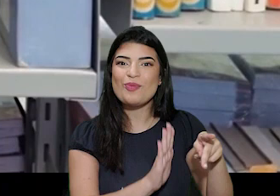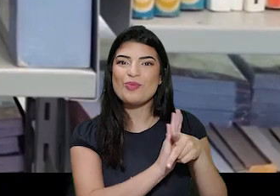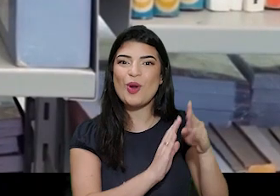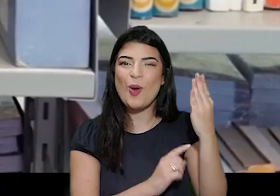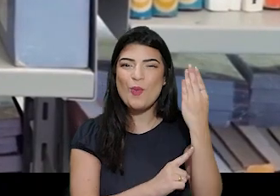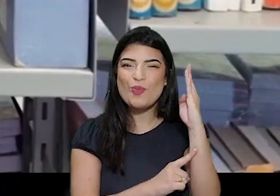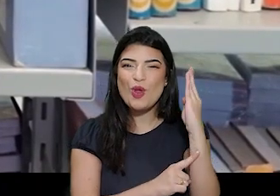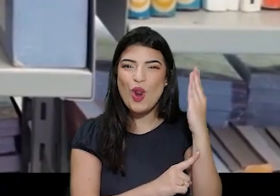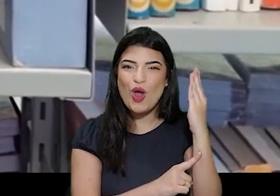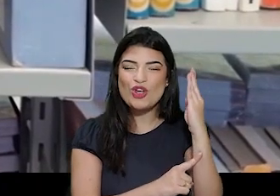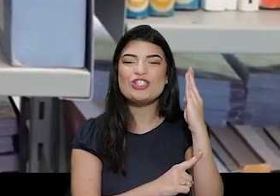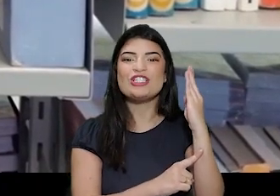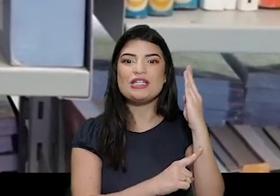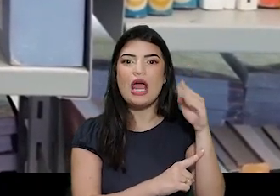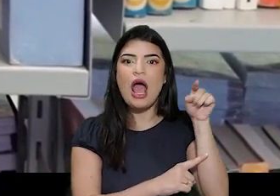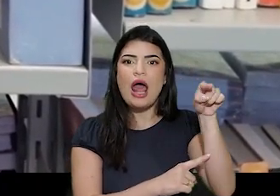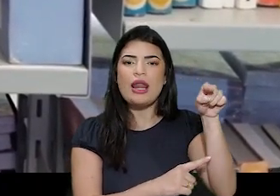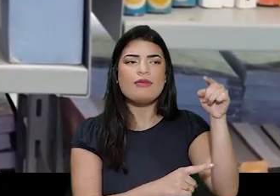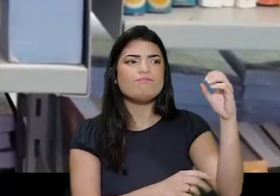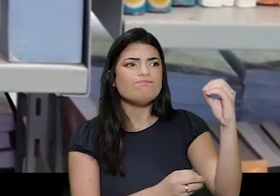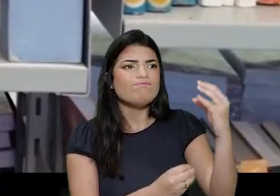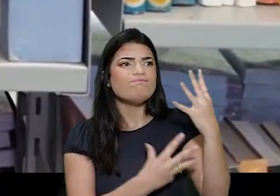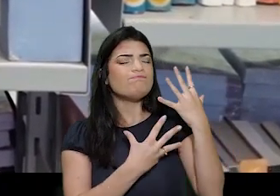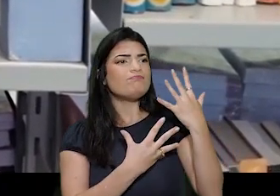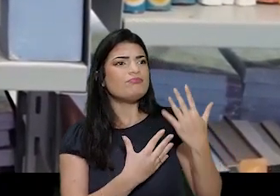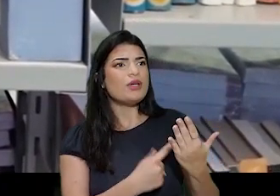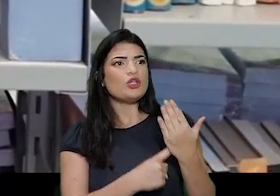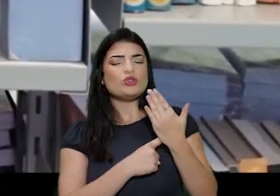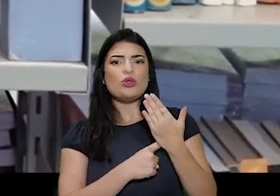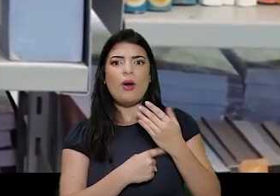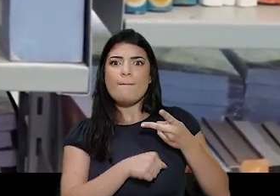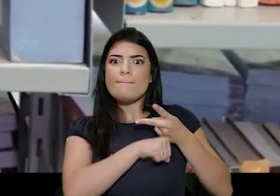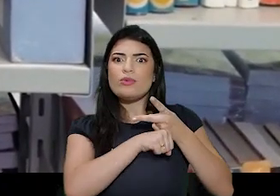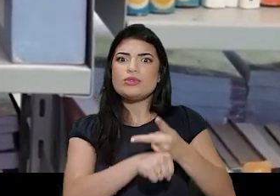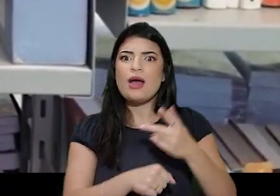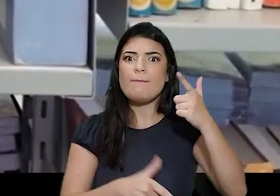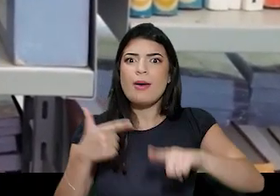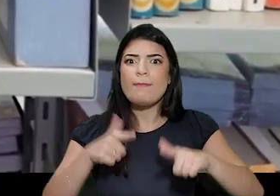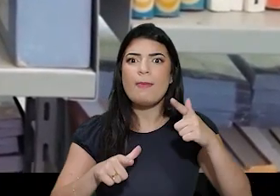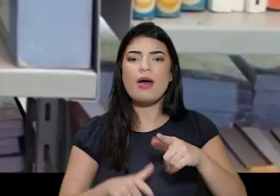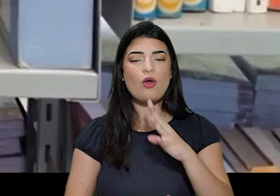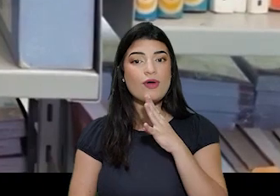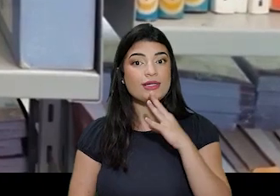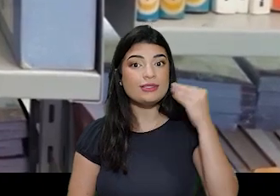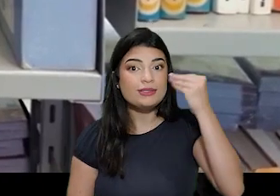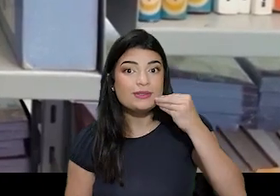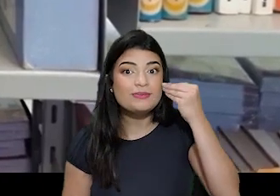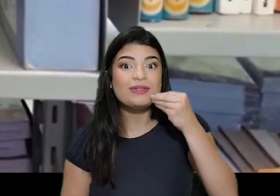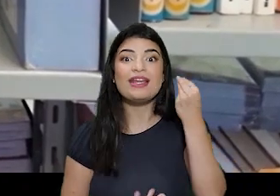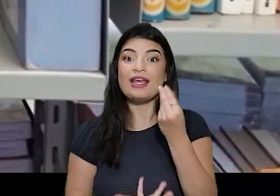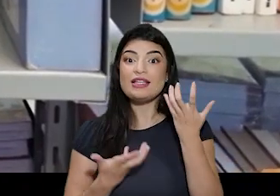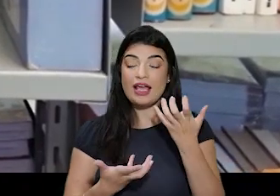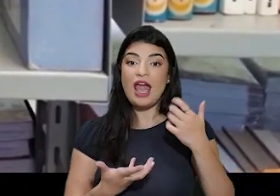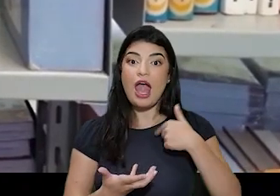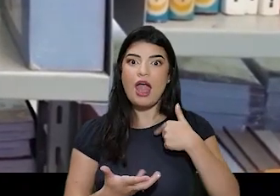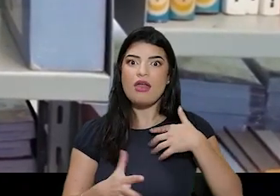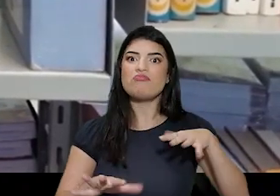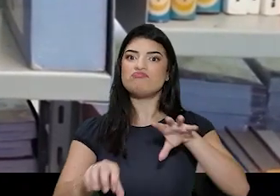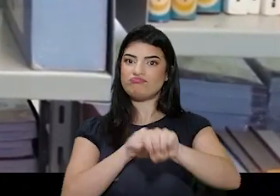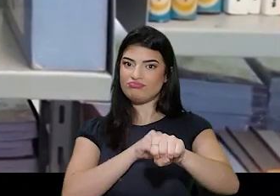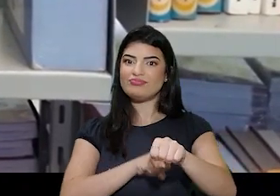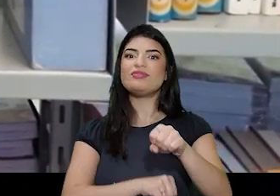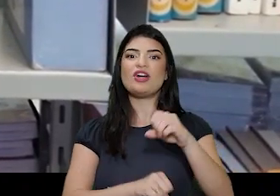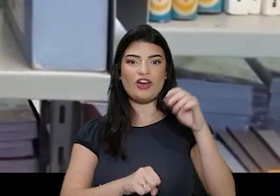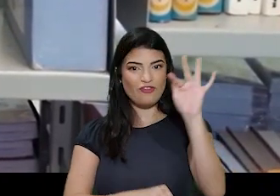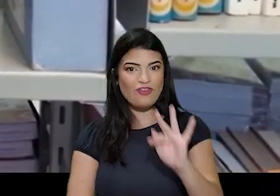é biologia. Ela me inspirou a buscar mais conhecimento e depois do ensino médio eu fiz a graduação de licenciatura